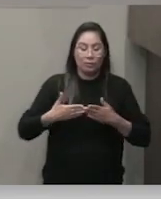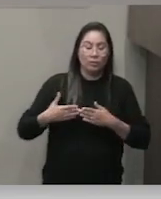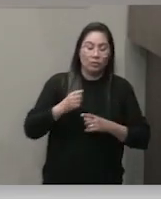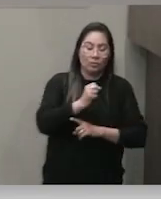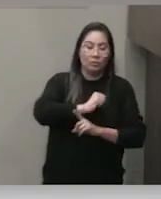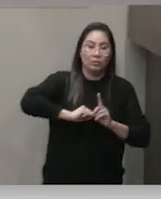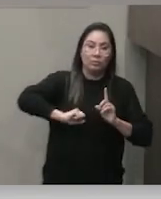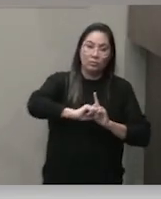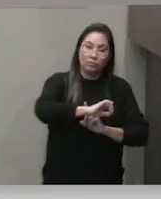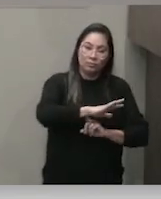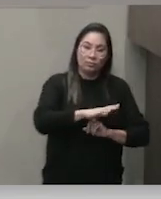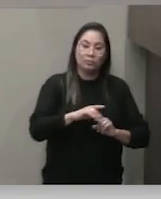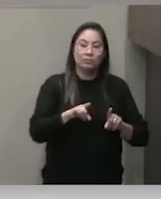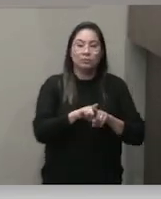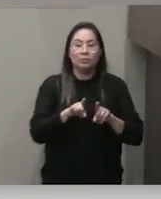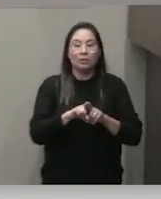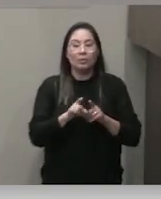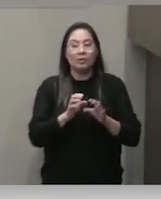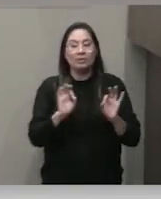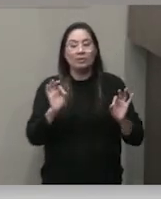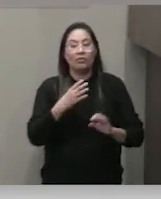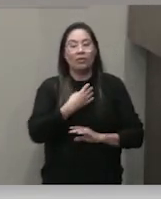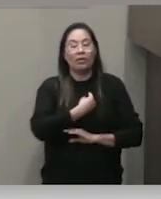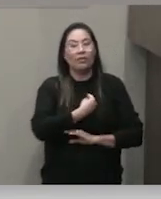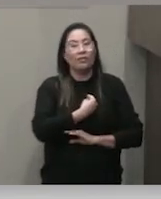Para salvar a vida de